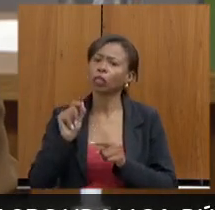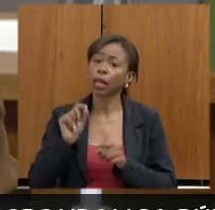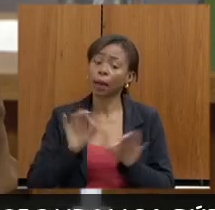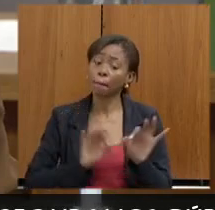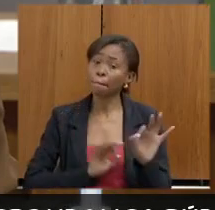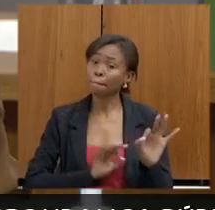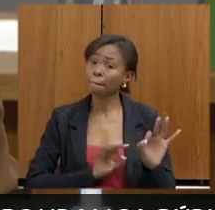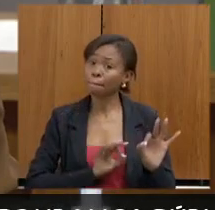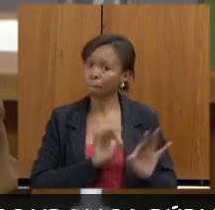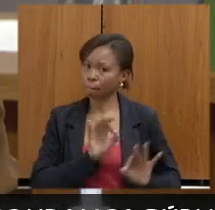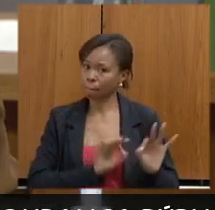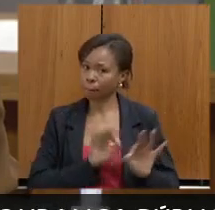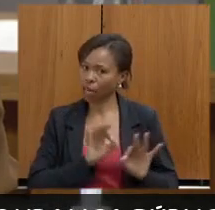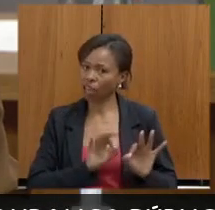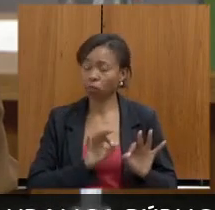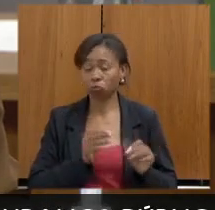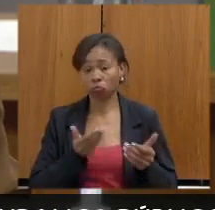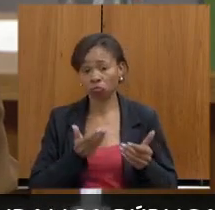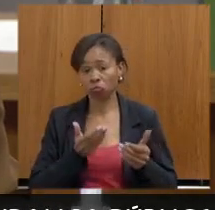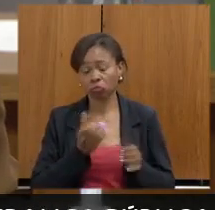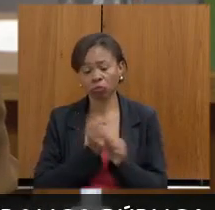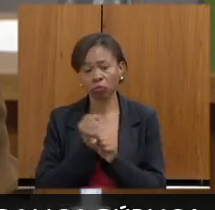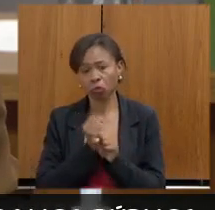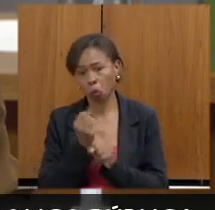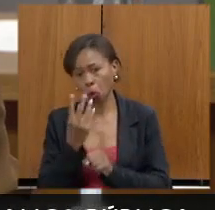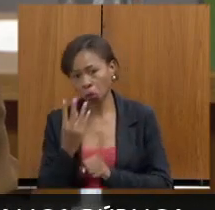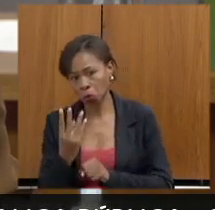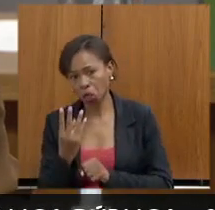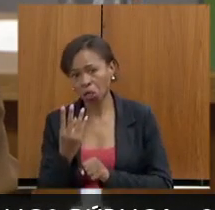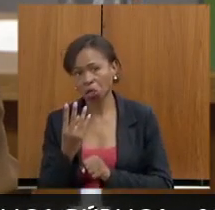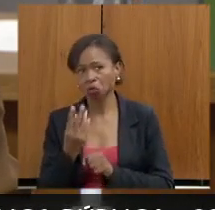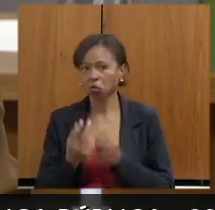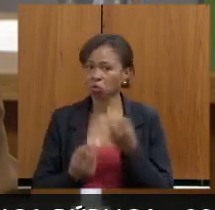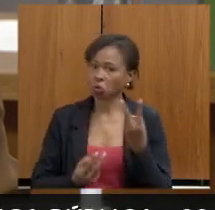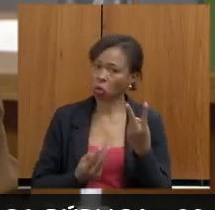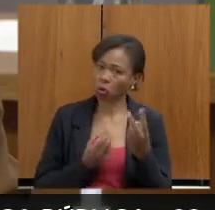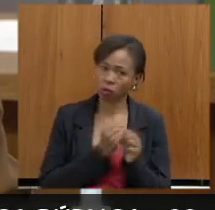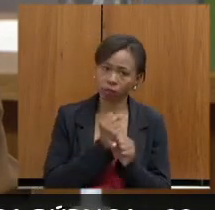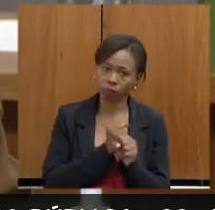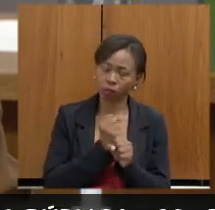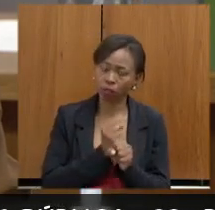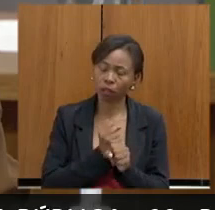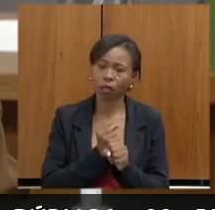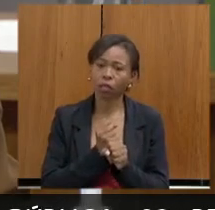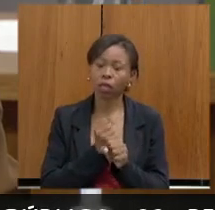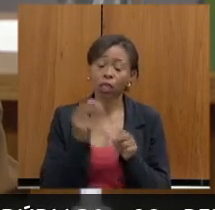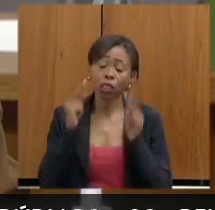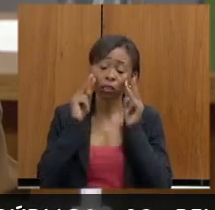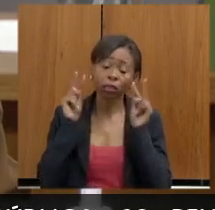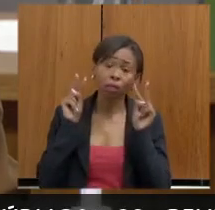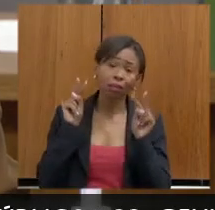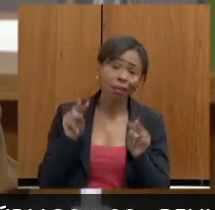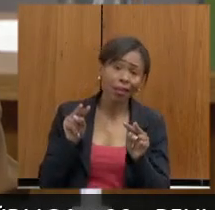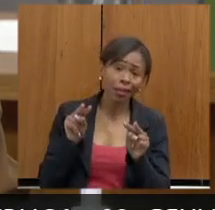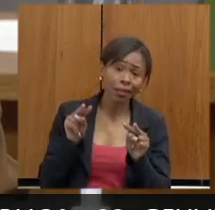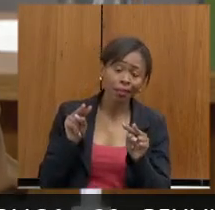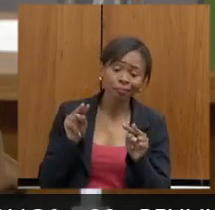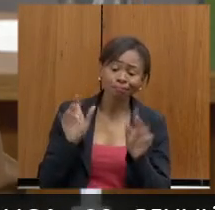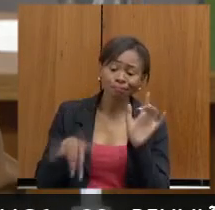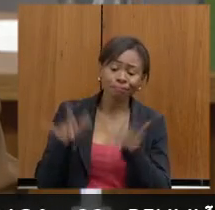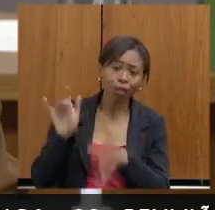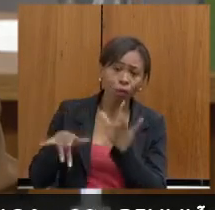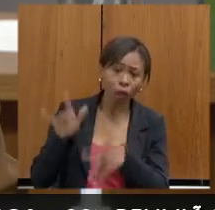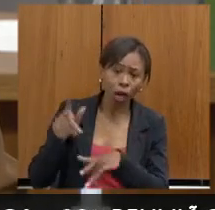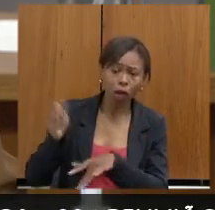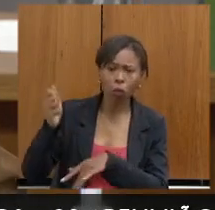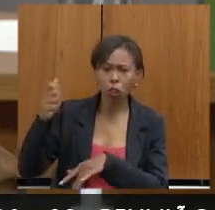que seja de quatro anos de dois anos né que a gente verifica aliás evasões versus o Claro